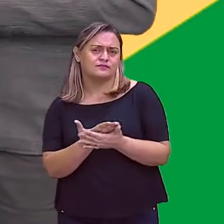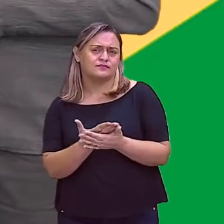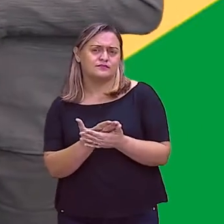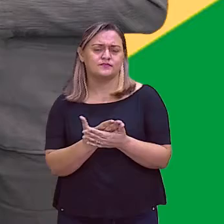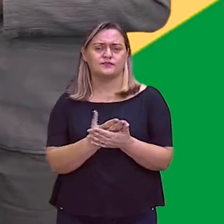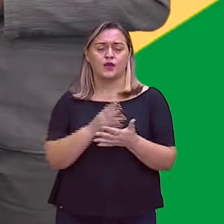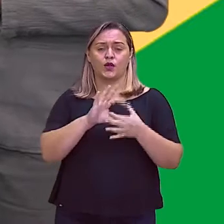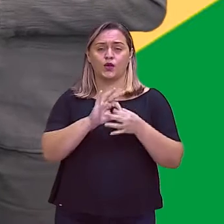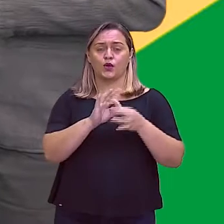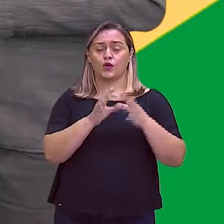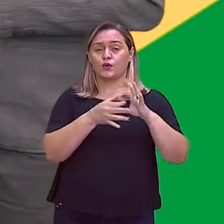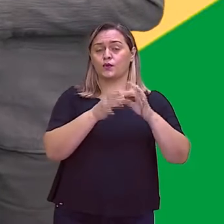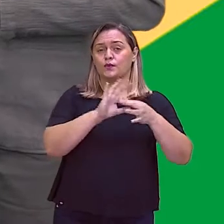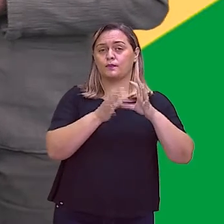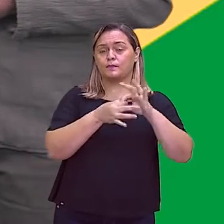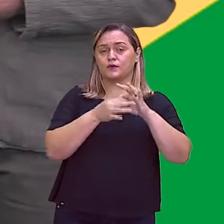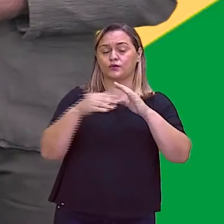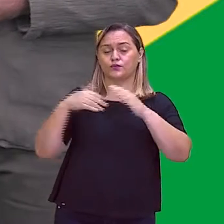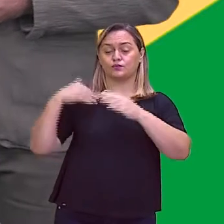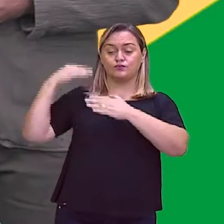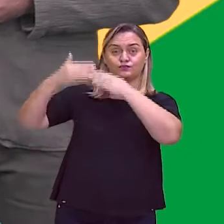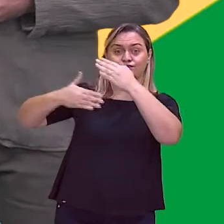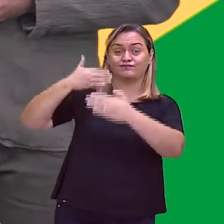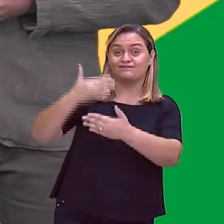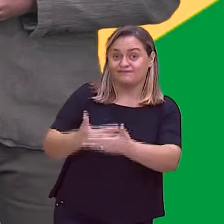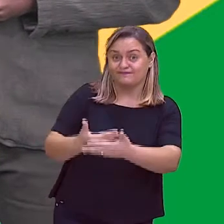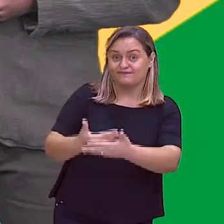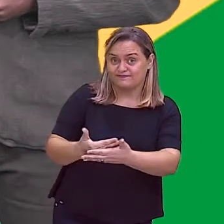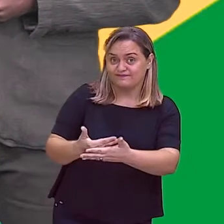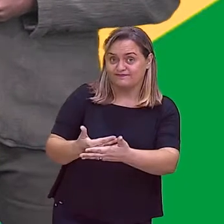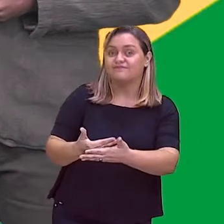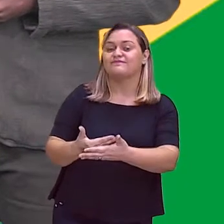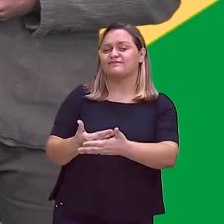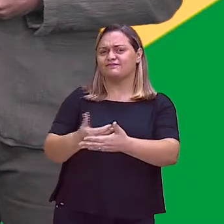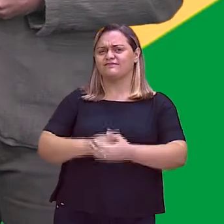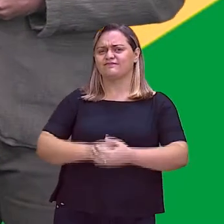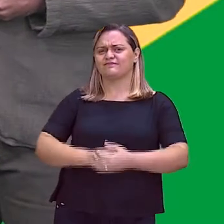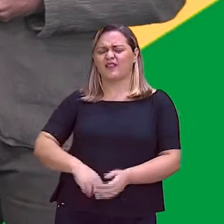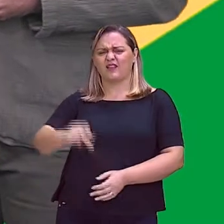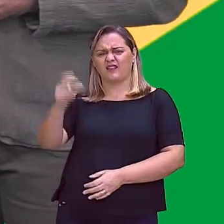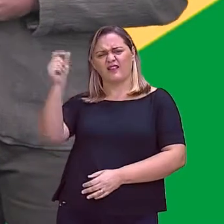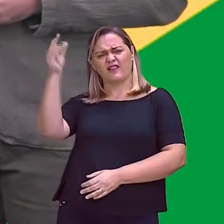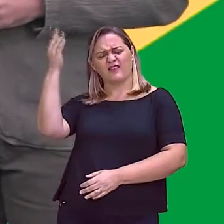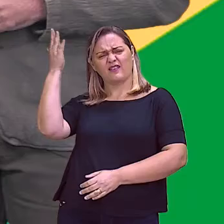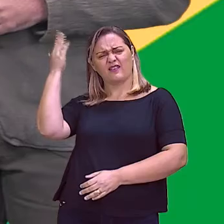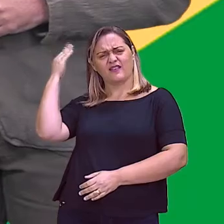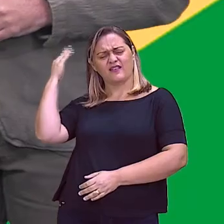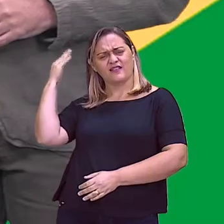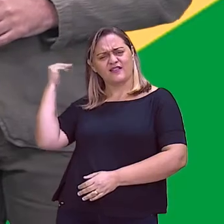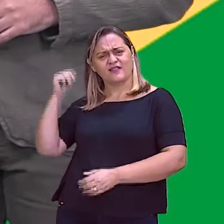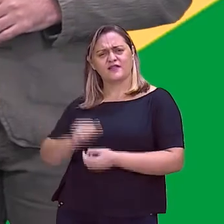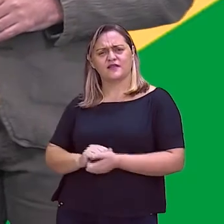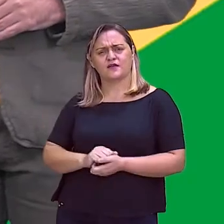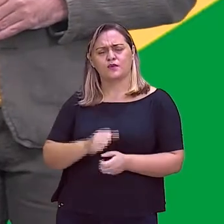as Olimpíadas modernas. Desde sua primeira edição na Era Moderna,